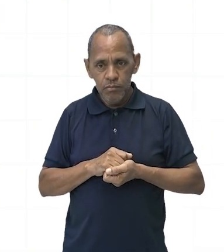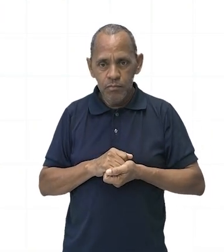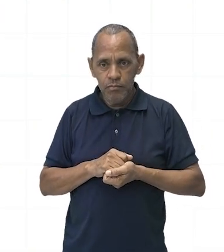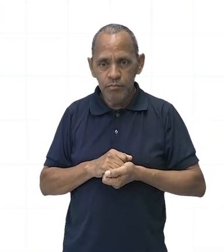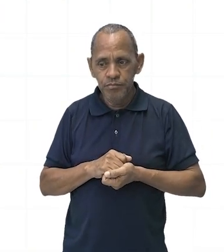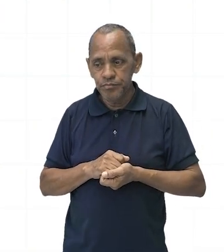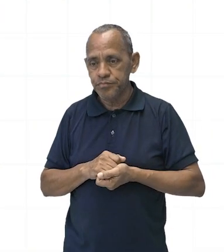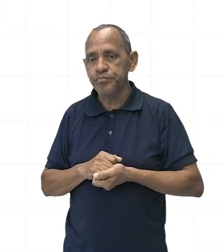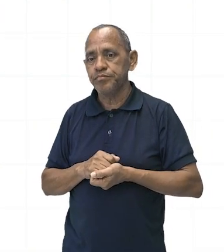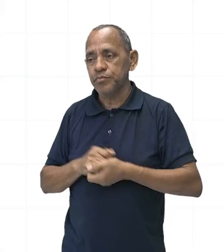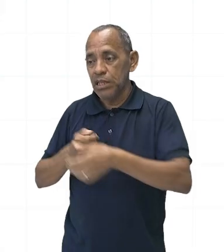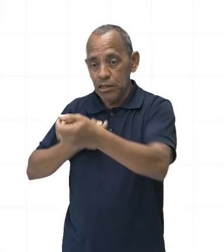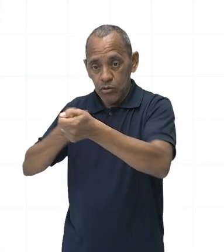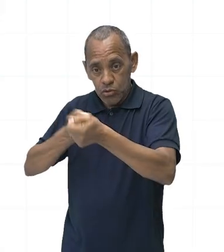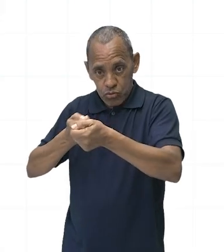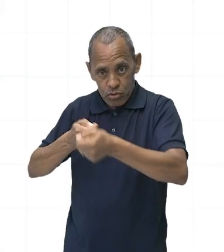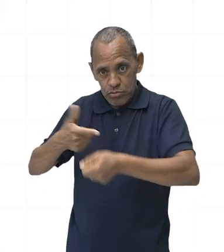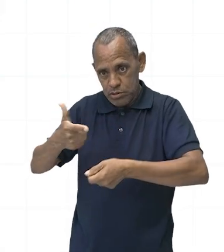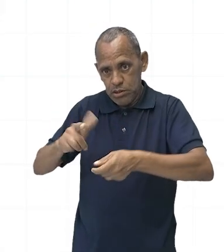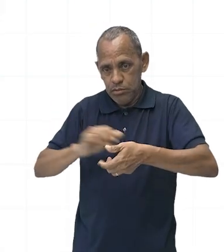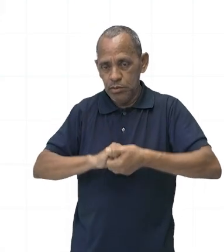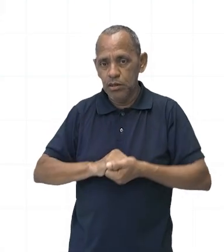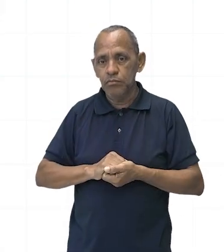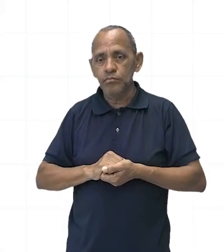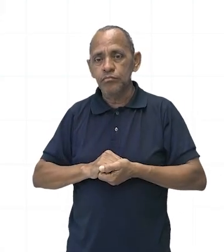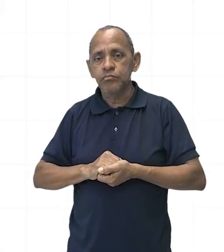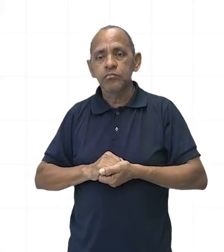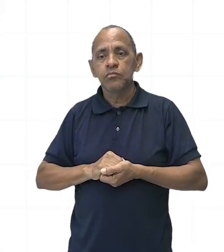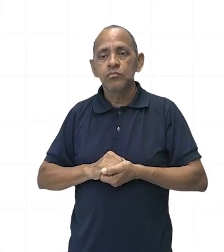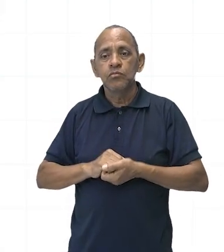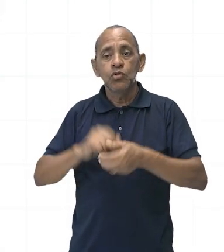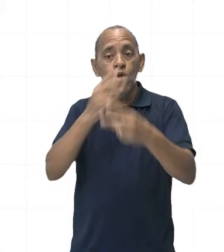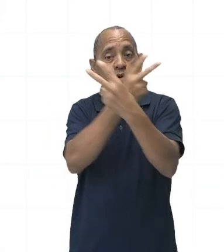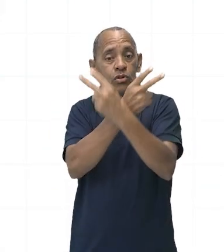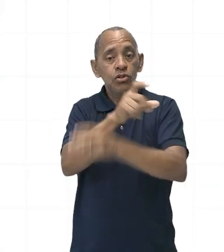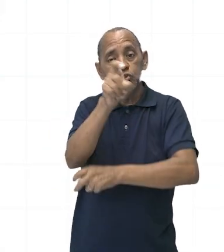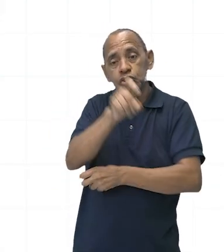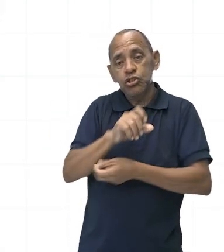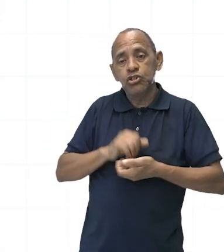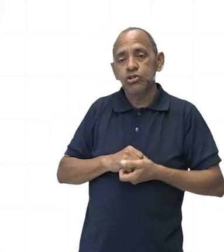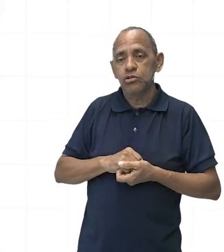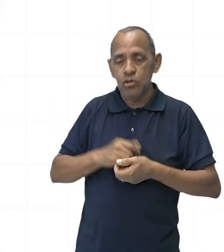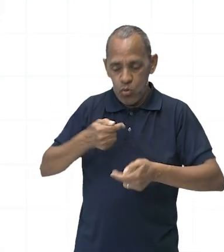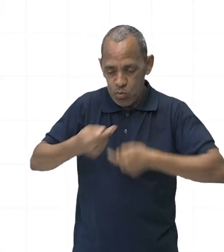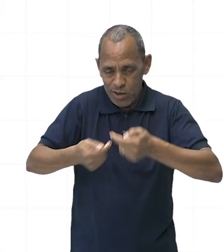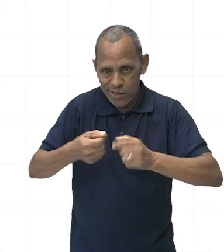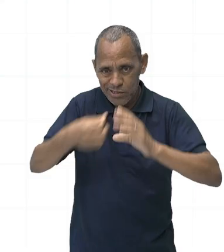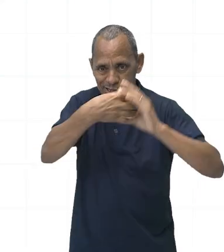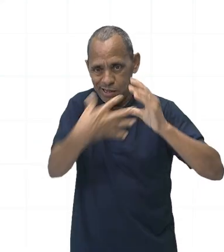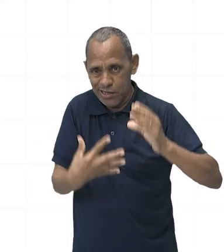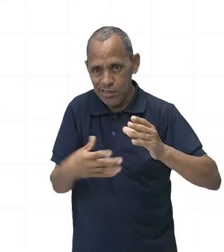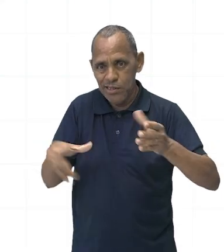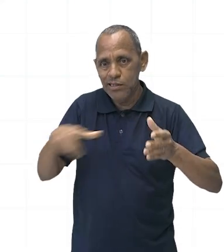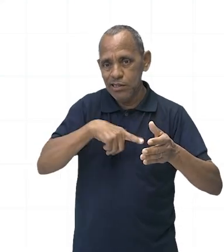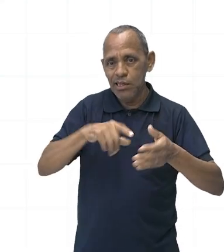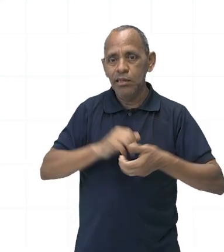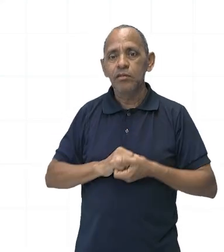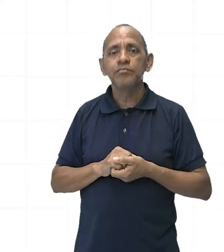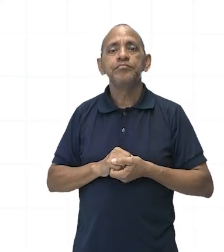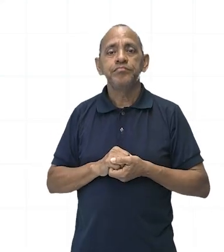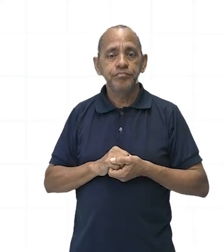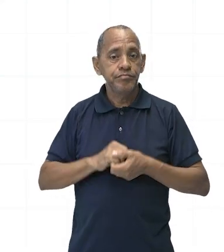cromossomo X. Quando a gente diz que uma herança é ligada ao cromossomo X, quer dizer que é uma herança de caráter ligada